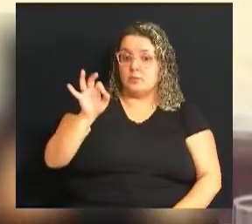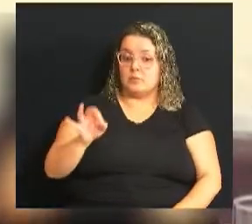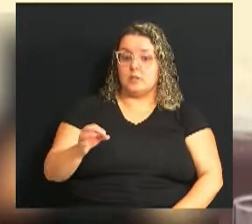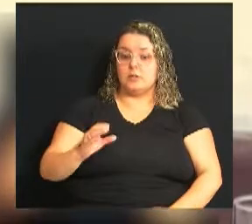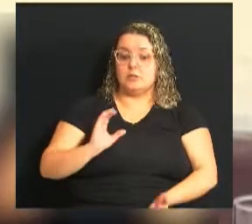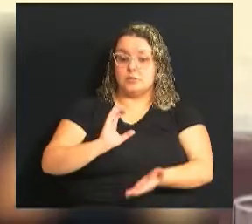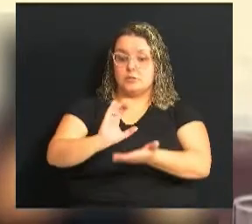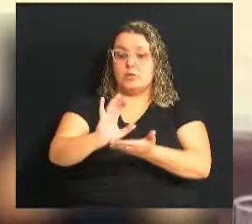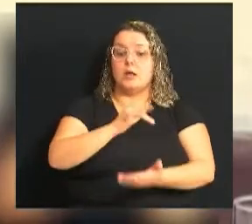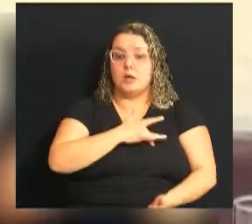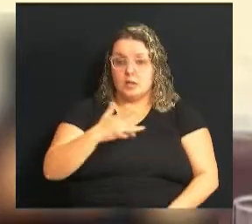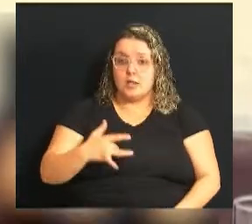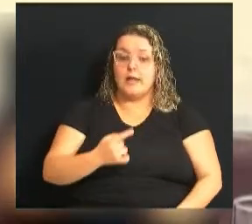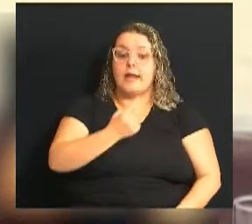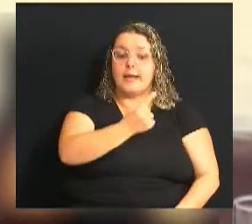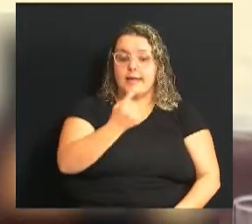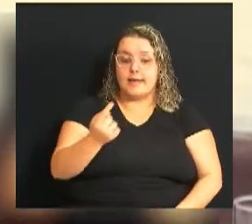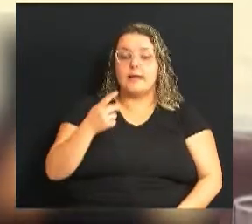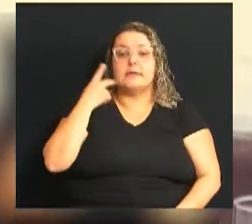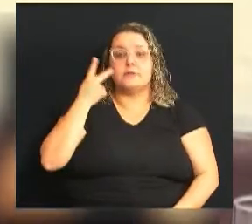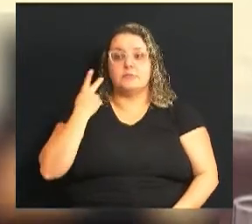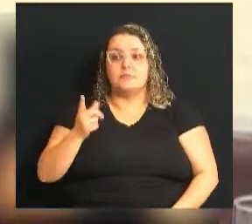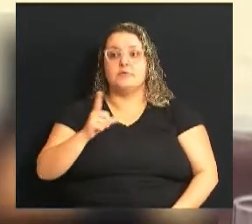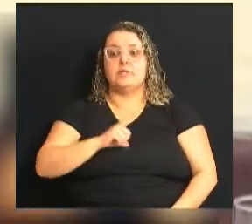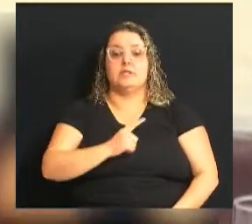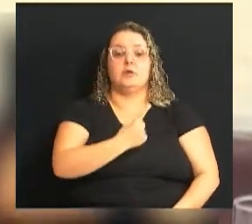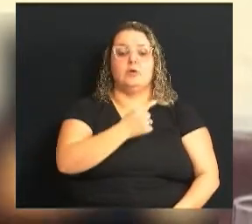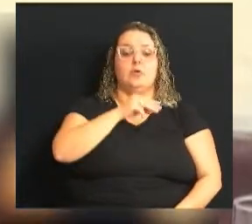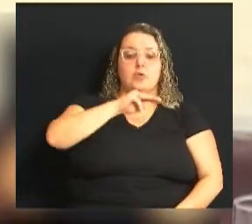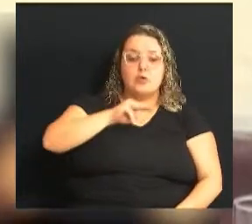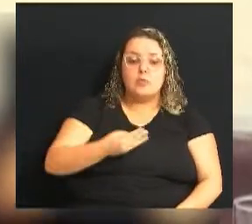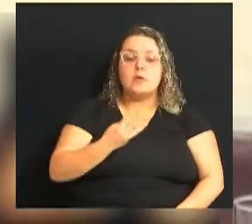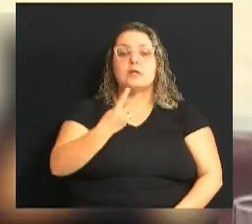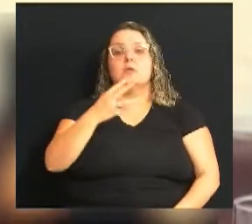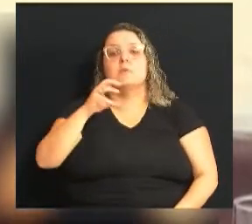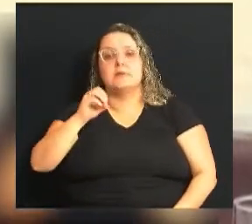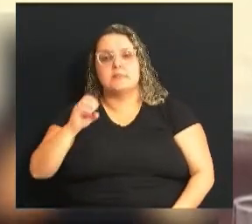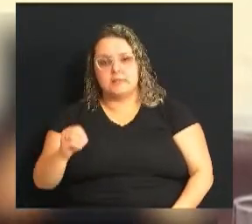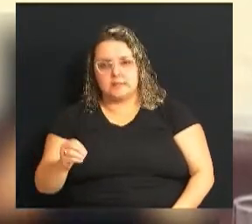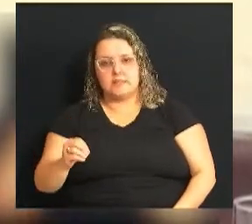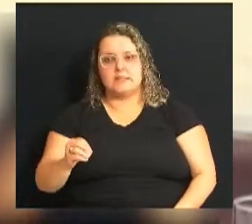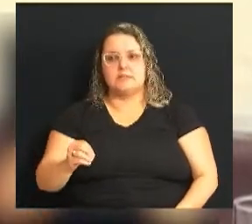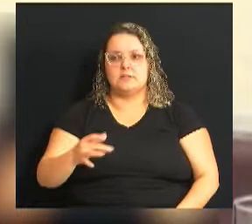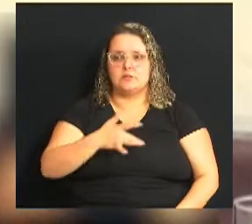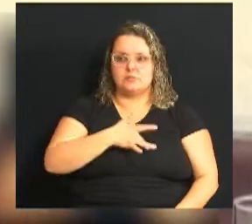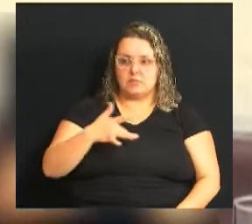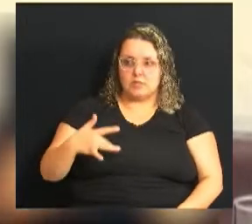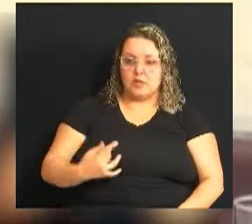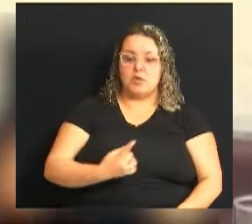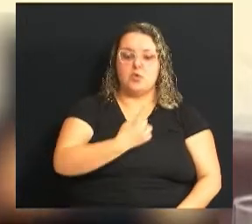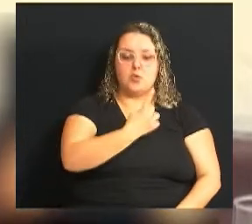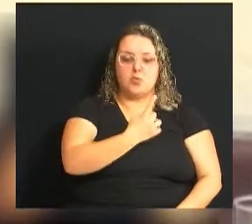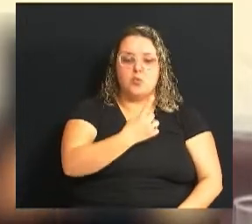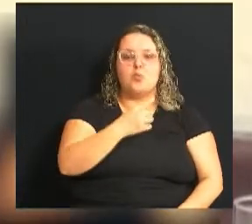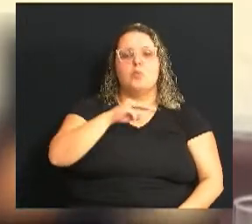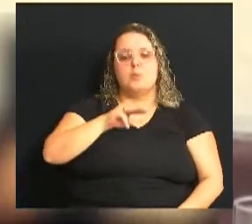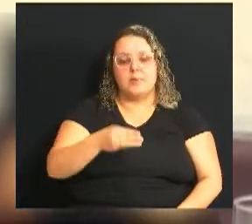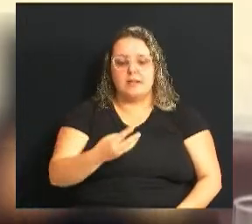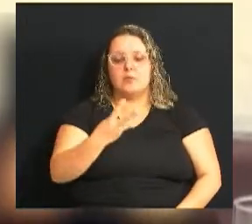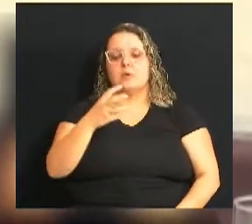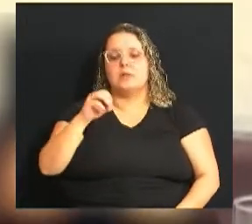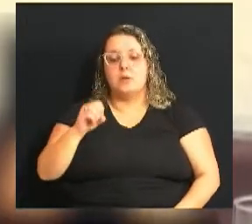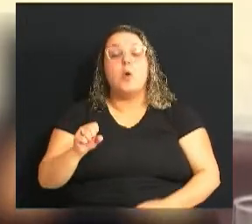à saúde, cada vereador vai ter 1,3 milhão para a saúde e 1,3 milhão que também pode ser para a